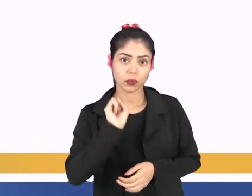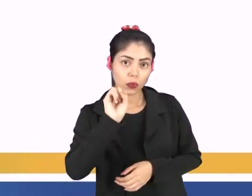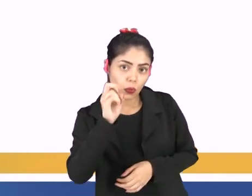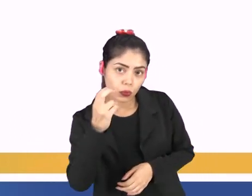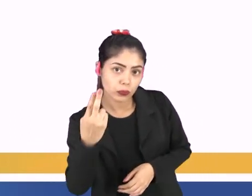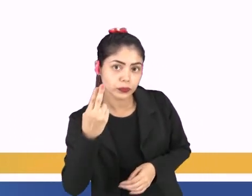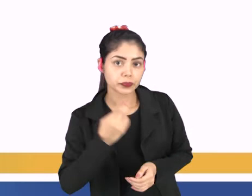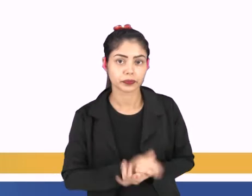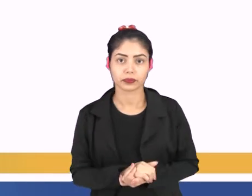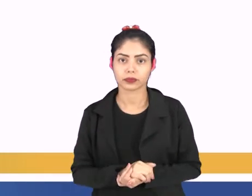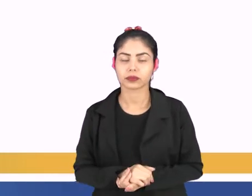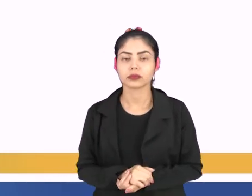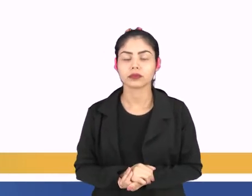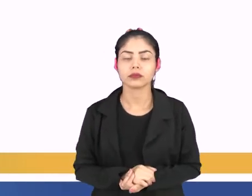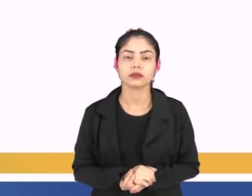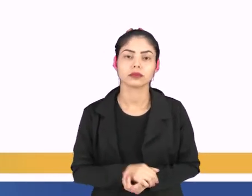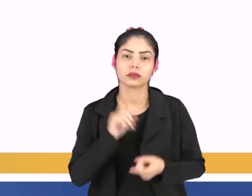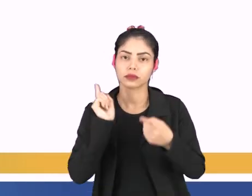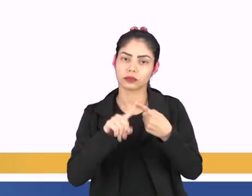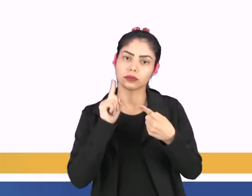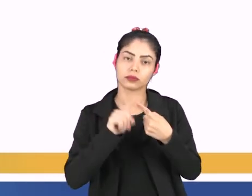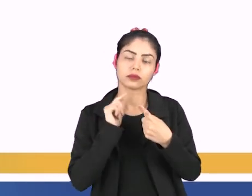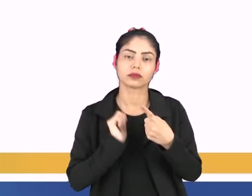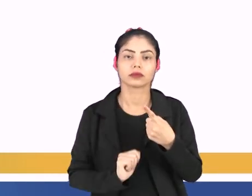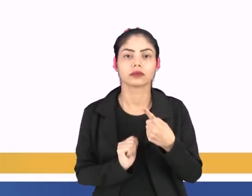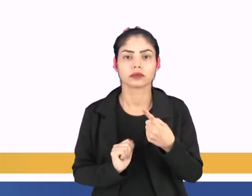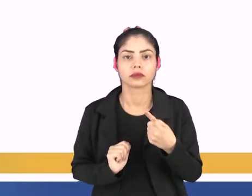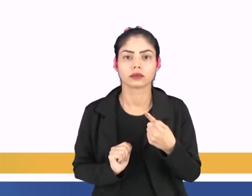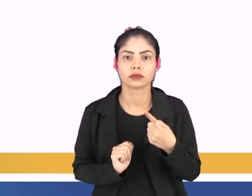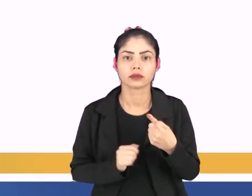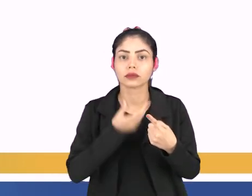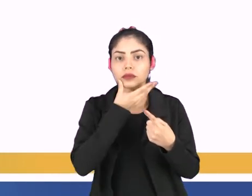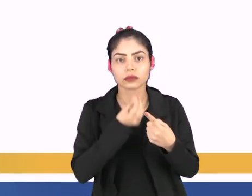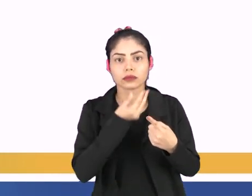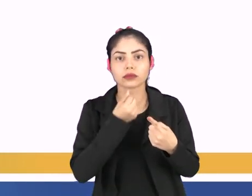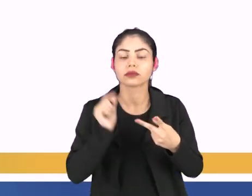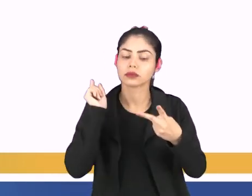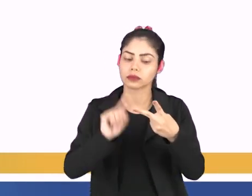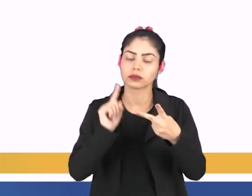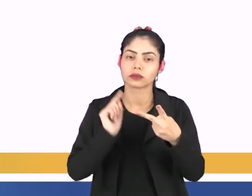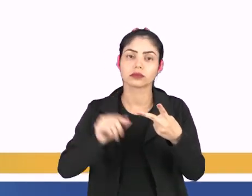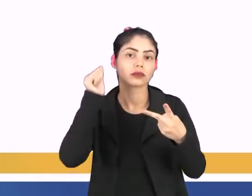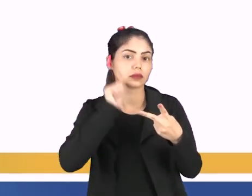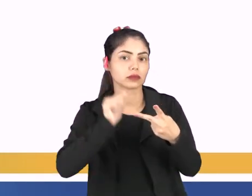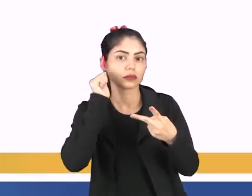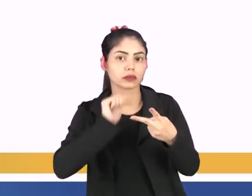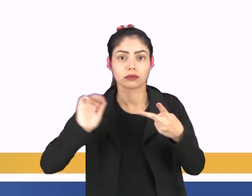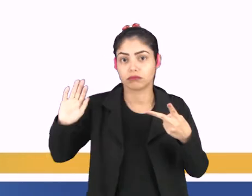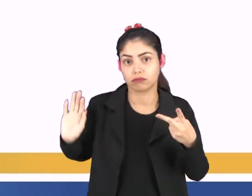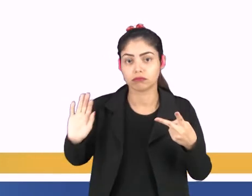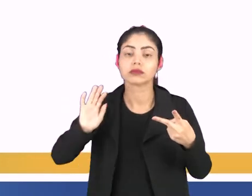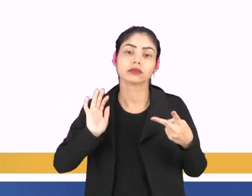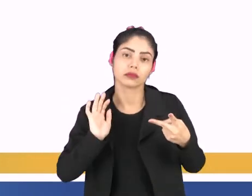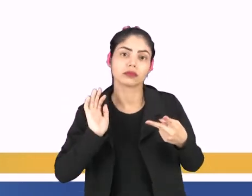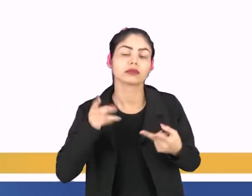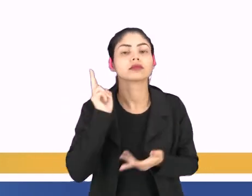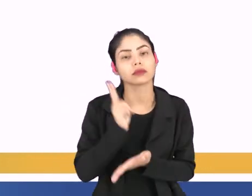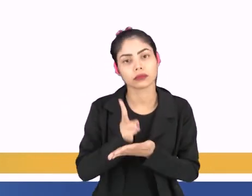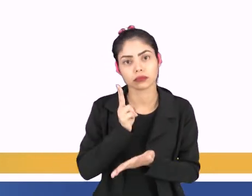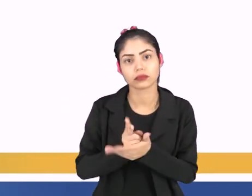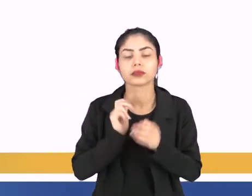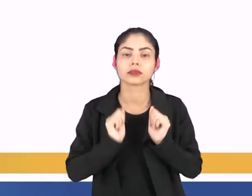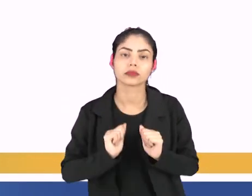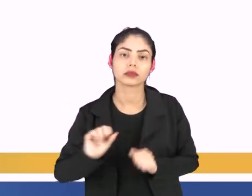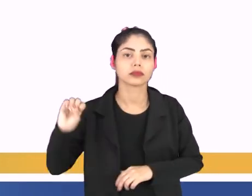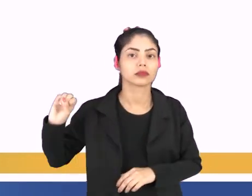Ou, no primeiro caso, nasce um masculino e no segundo caso um feminino. E da mesma forma